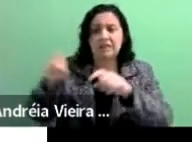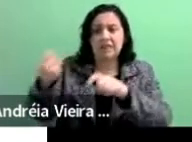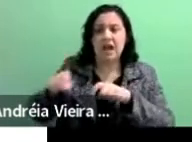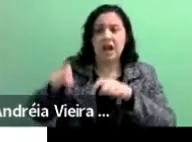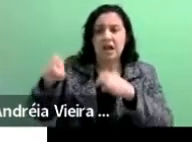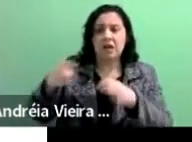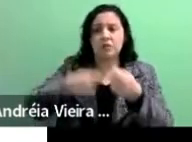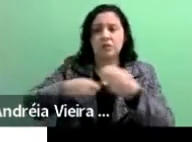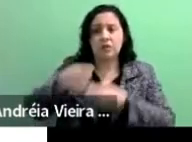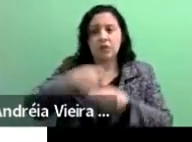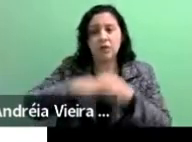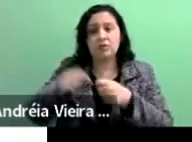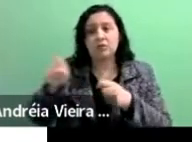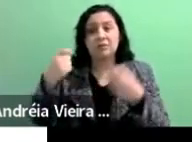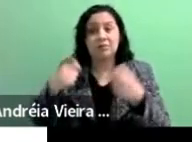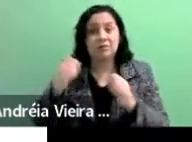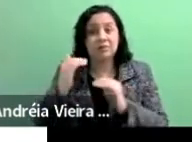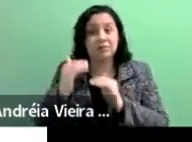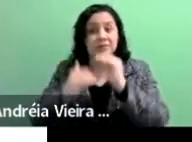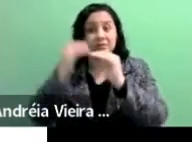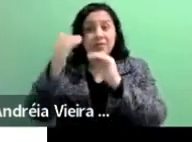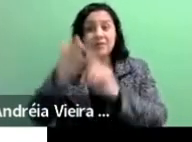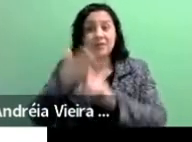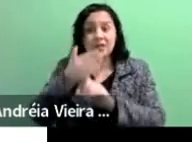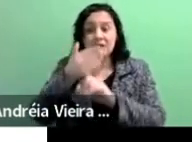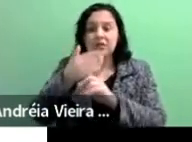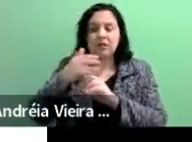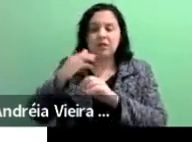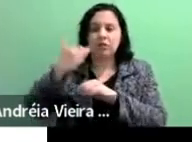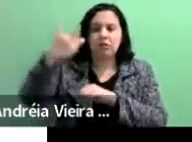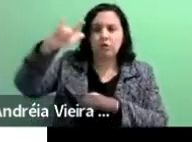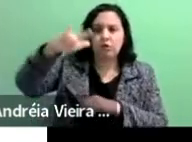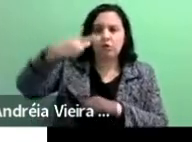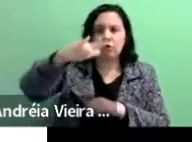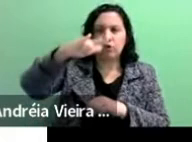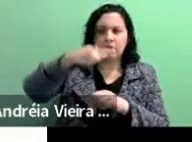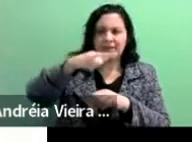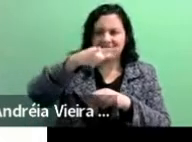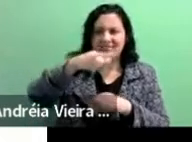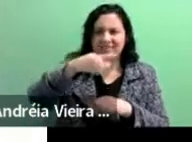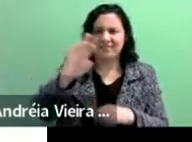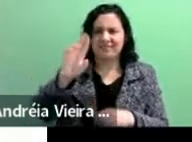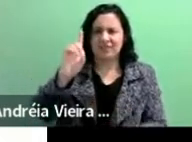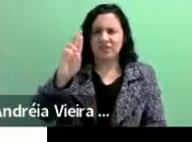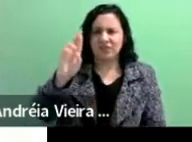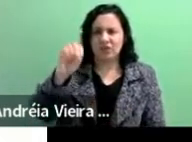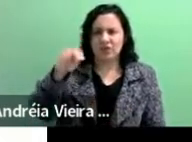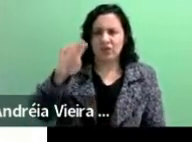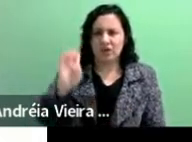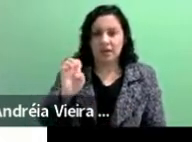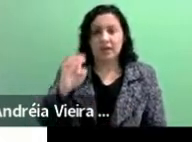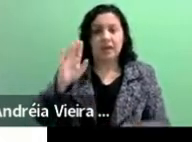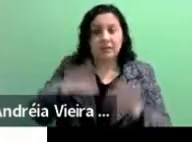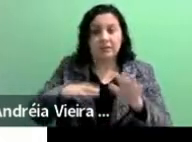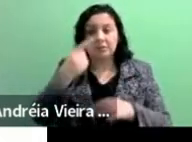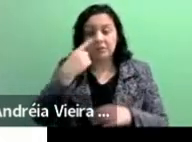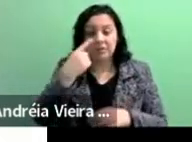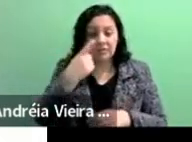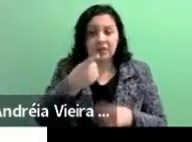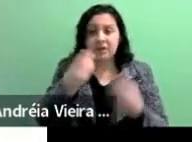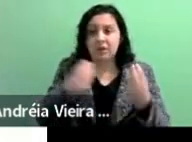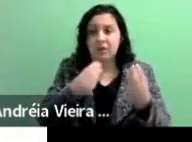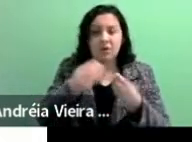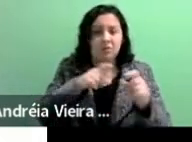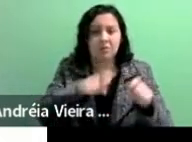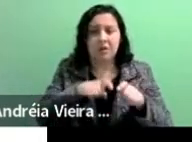ele precisa desenvolver uma tecnologia de drones ou para inspeção de plantação, para reduzir defensivos agrícolas, seja para